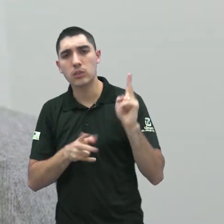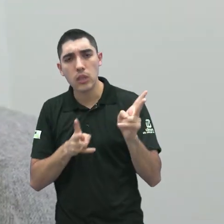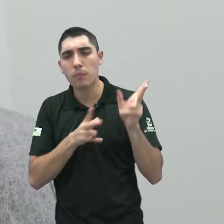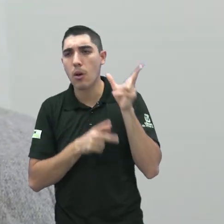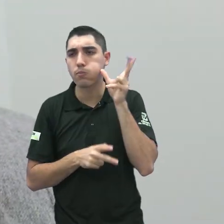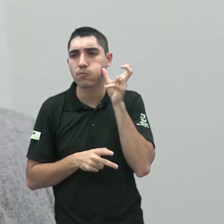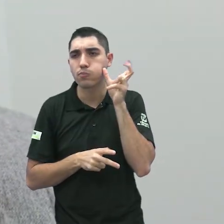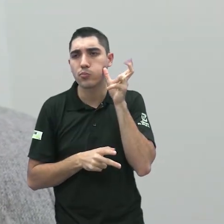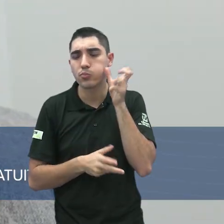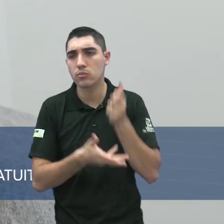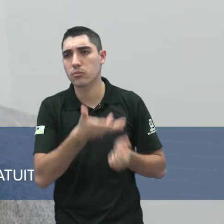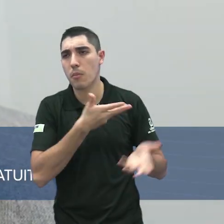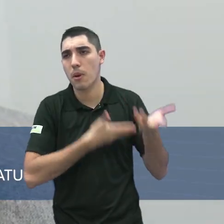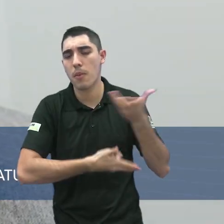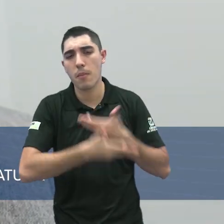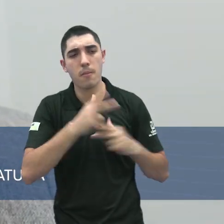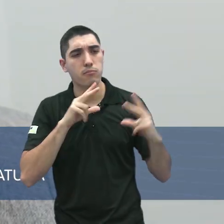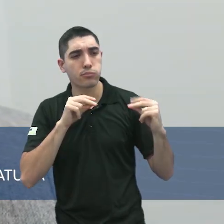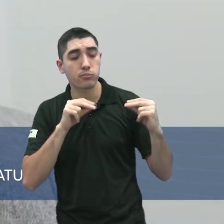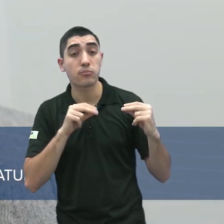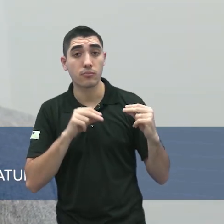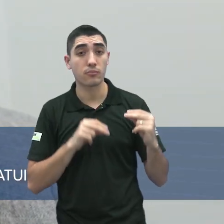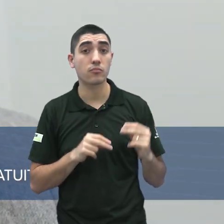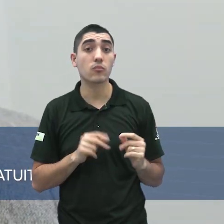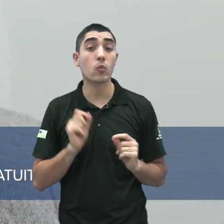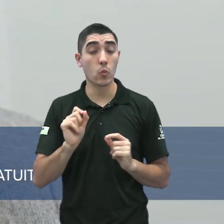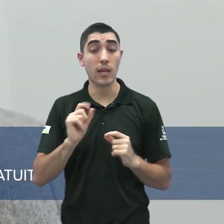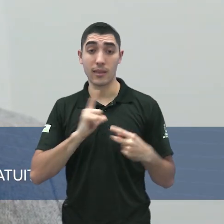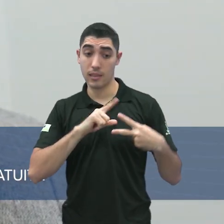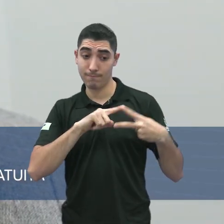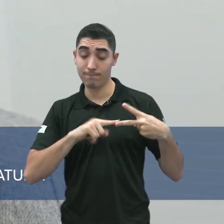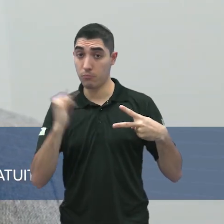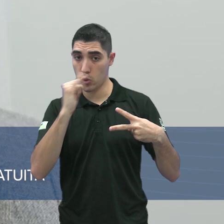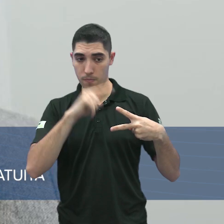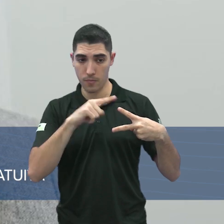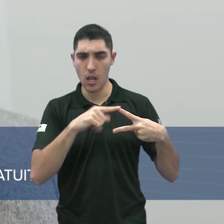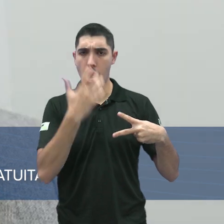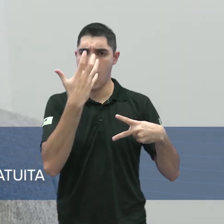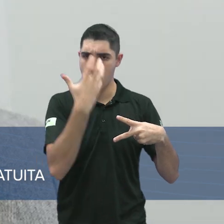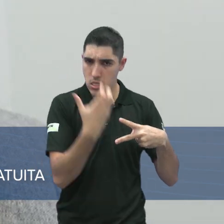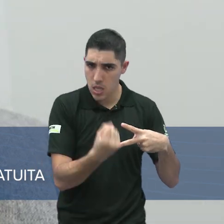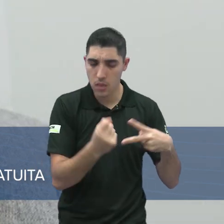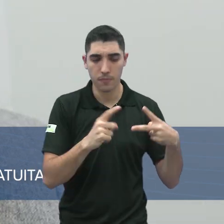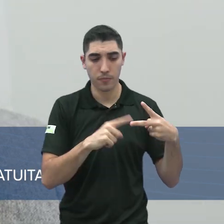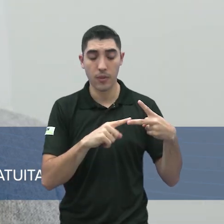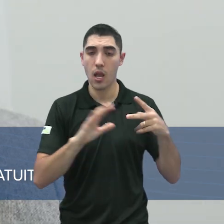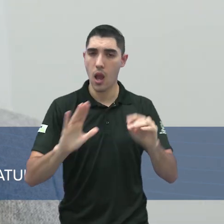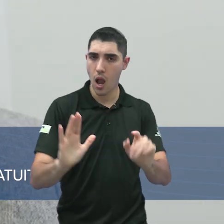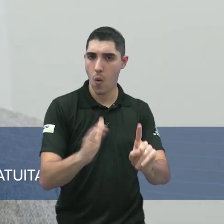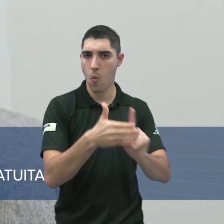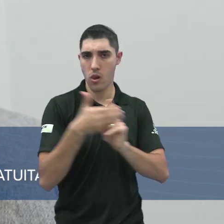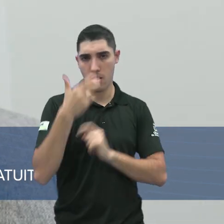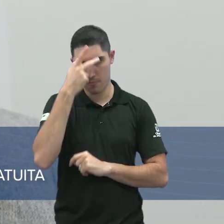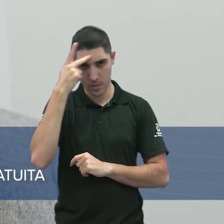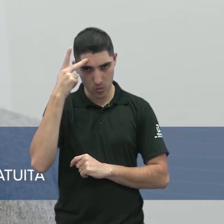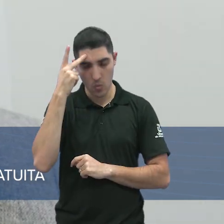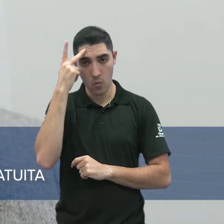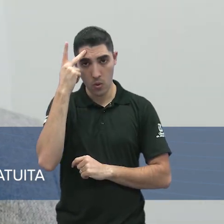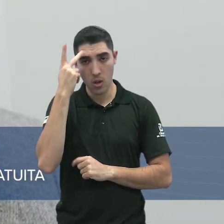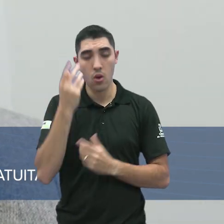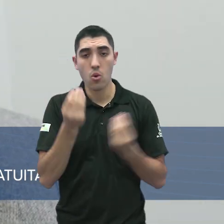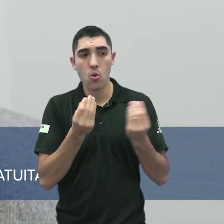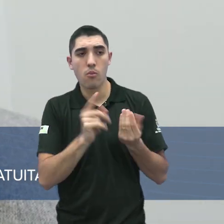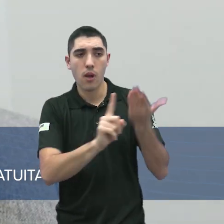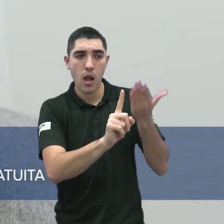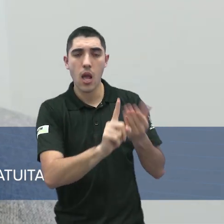compreensiva, onde ela tem 2 pontos importantes, né? A aceitação e acolhimento da pessoa e da vivência